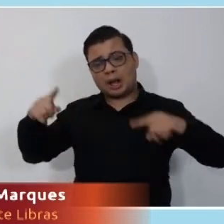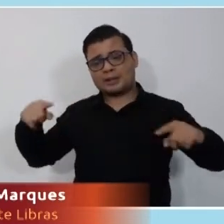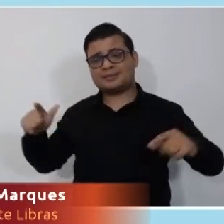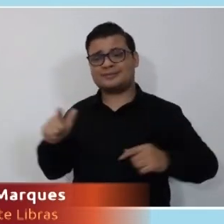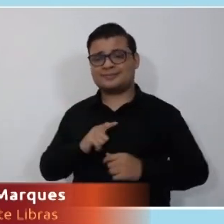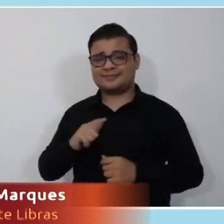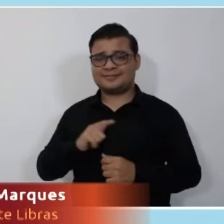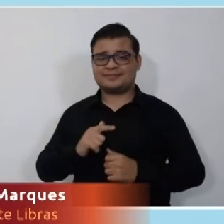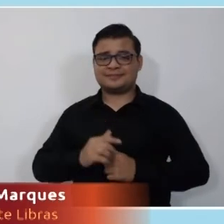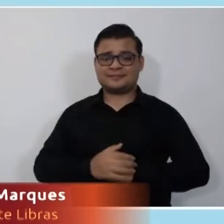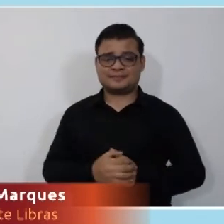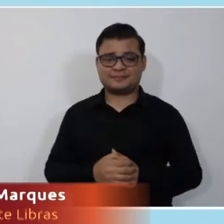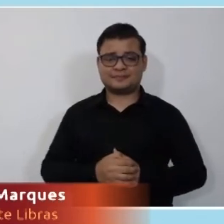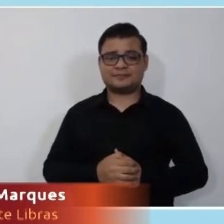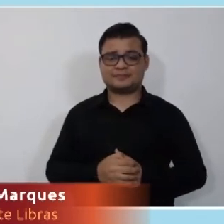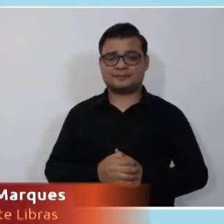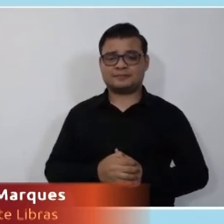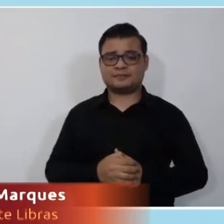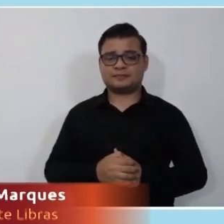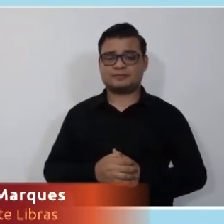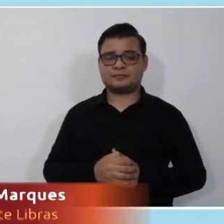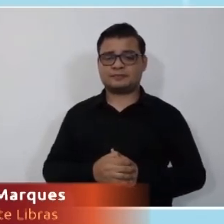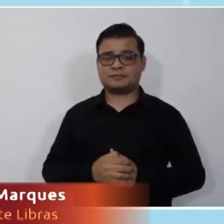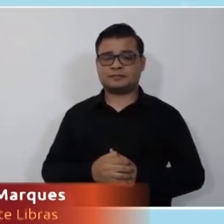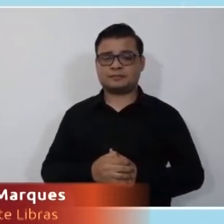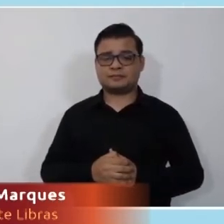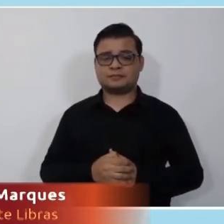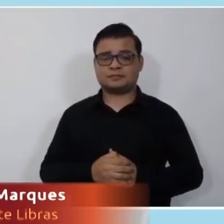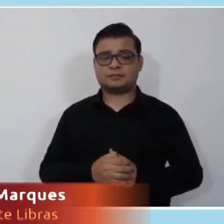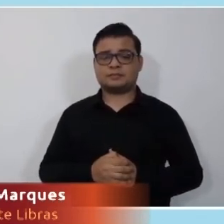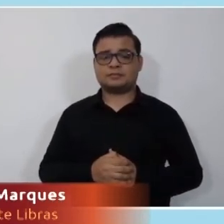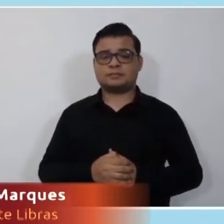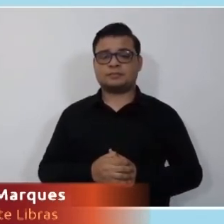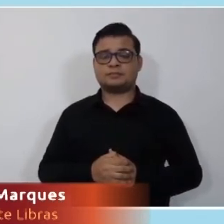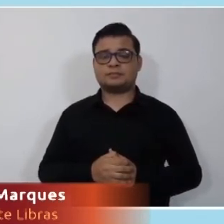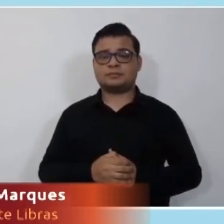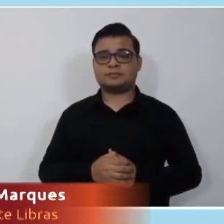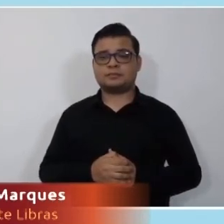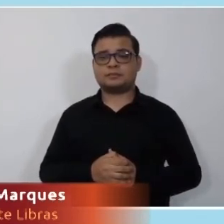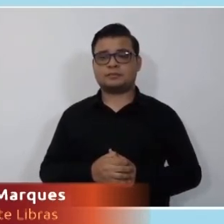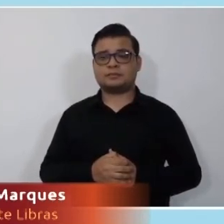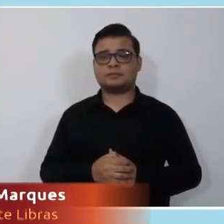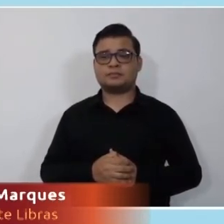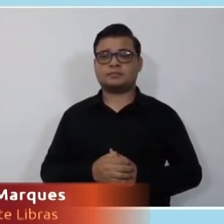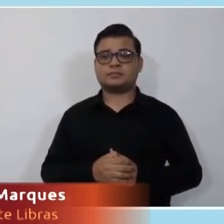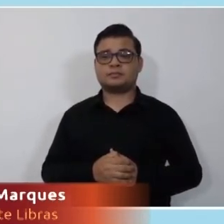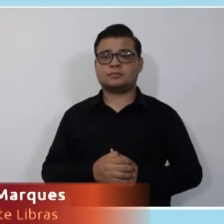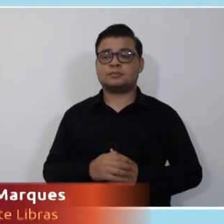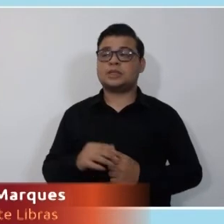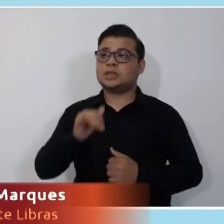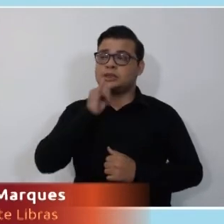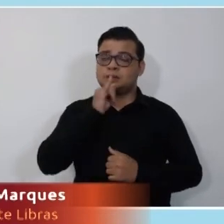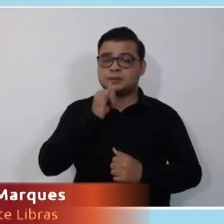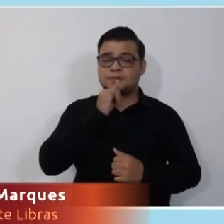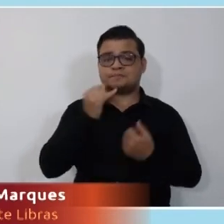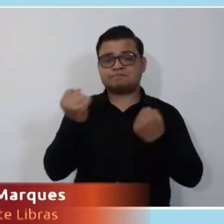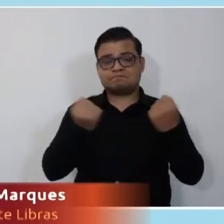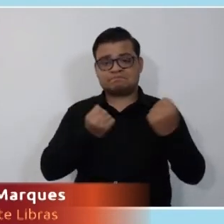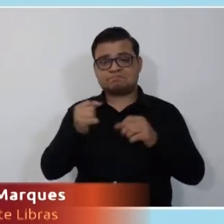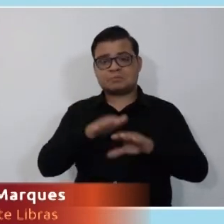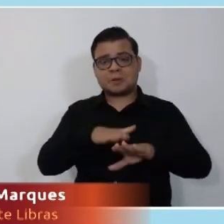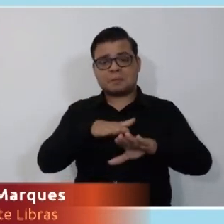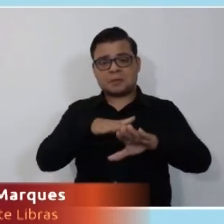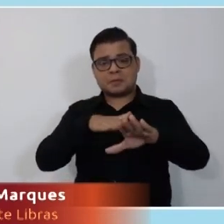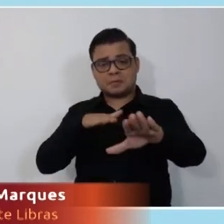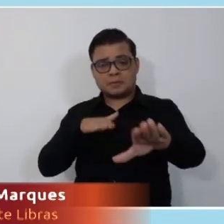frota em Goiânia tinha aumentado 20% desde 2015. Mas se a gente observa a frota de veículos comerciais, tem